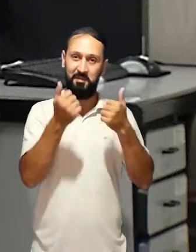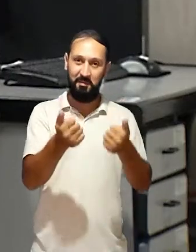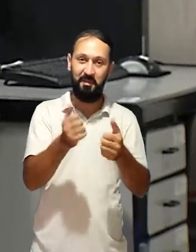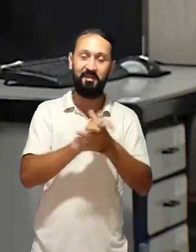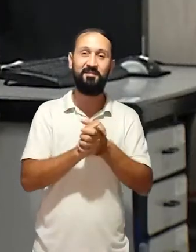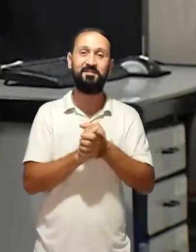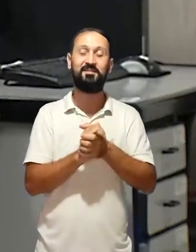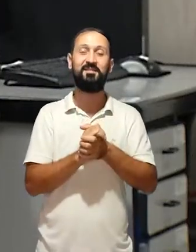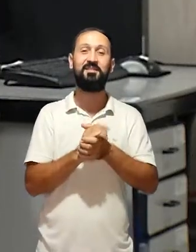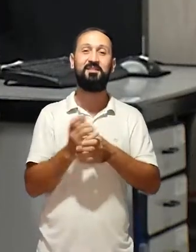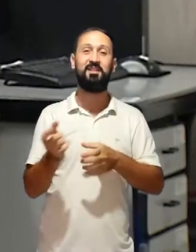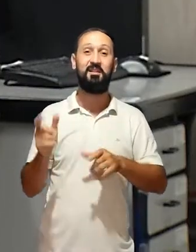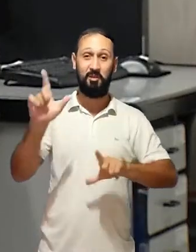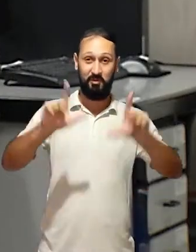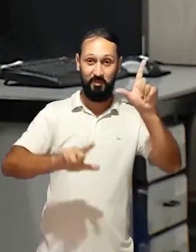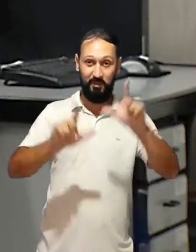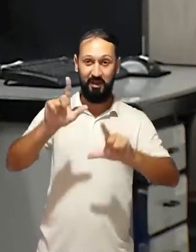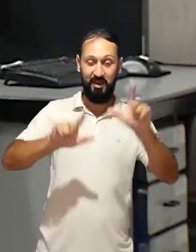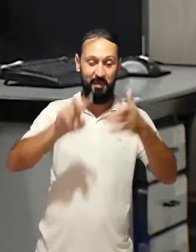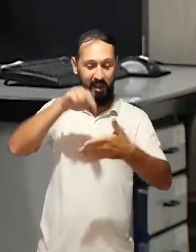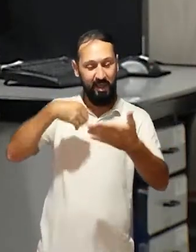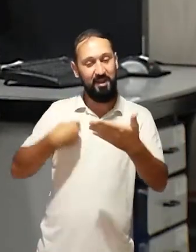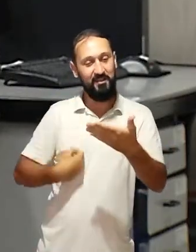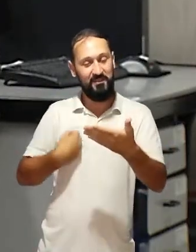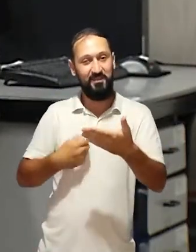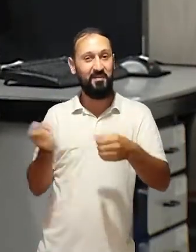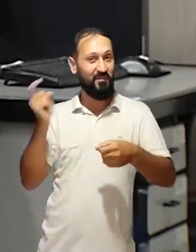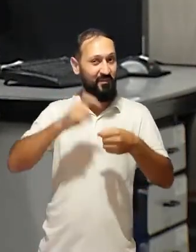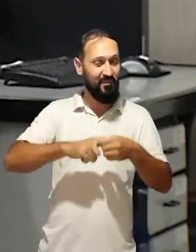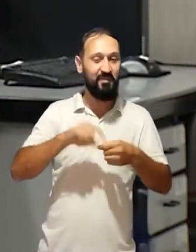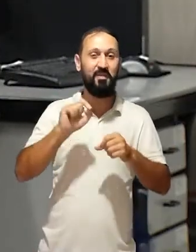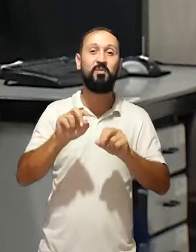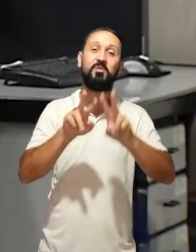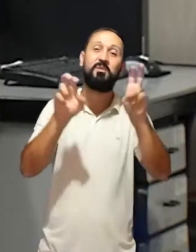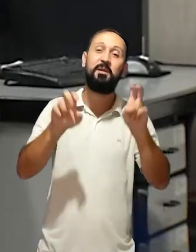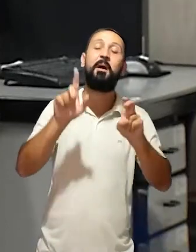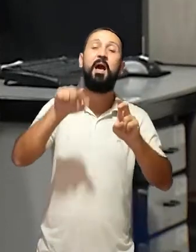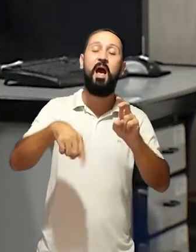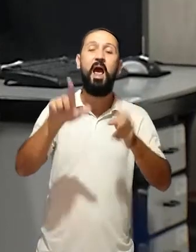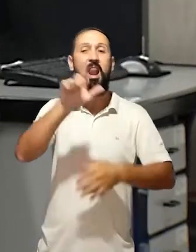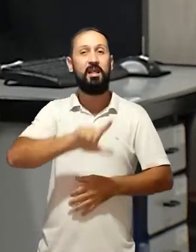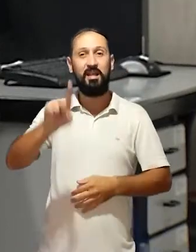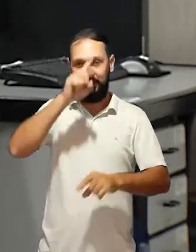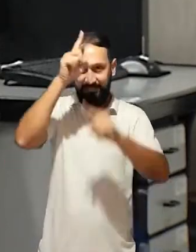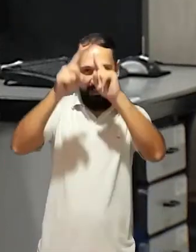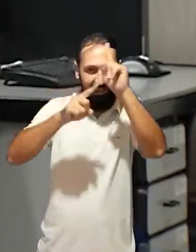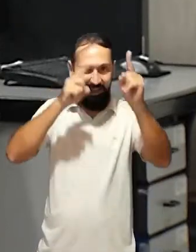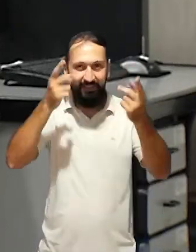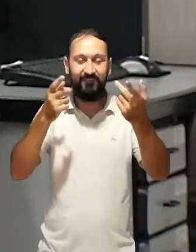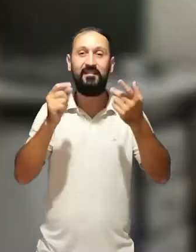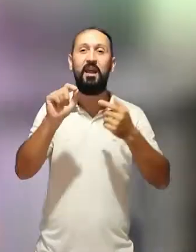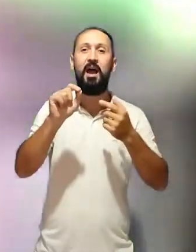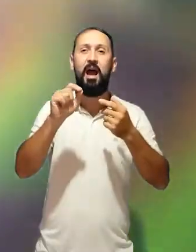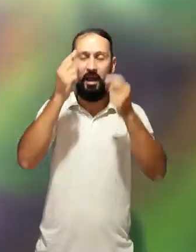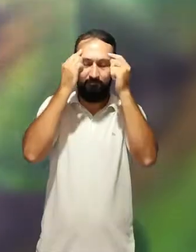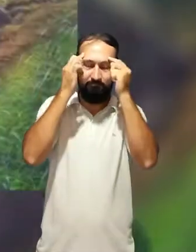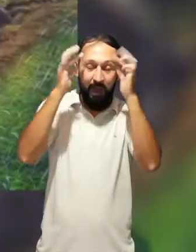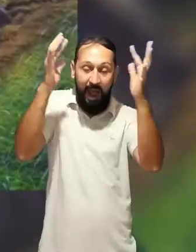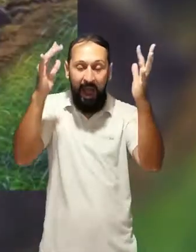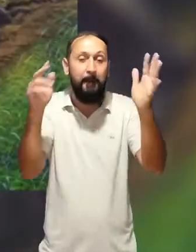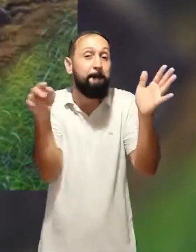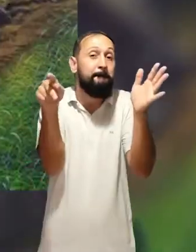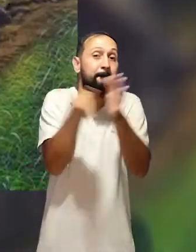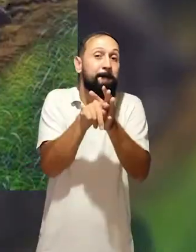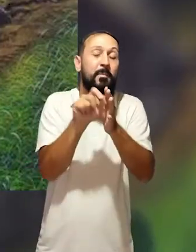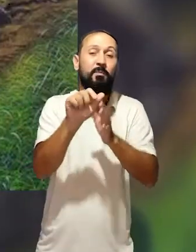Oi pessoal, tudo bem? Mais uma edição do Ler é Viver no ar e nesse programa a pauta é literatura fantástica. A